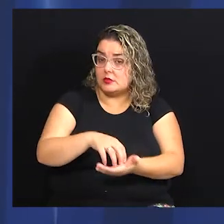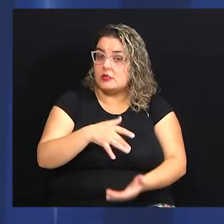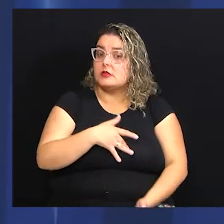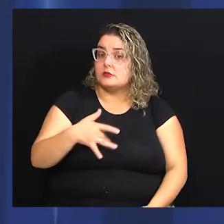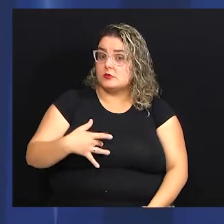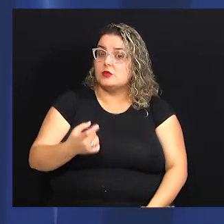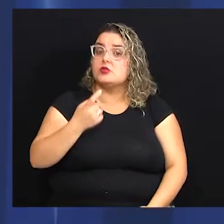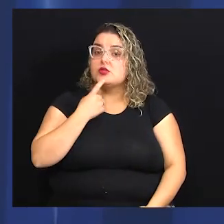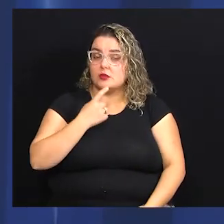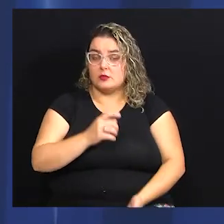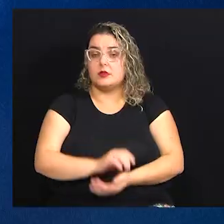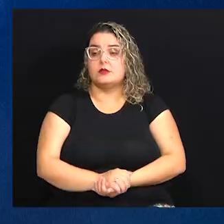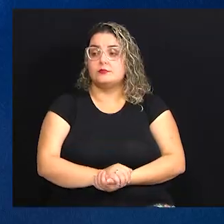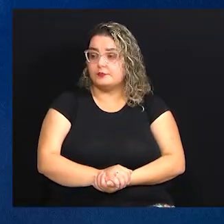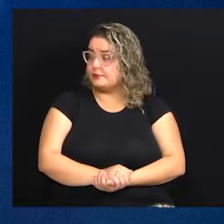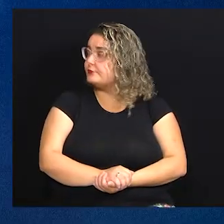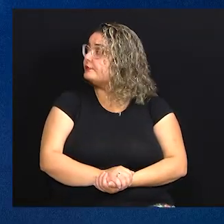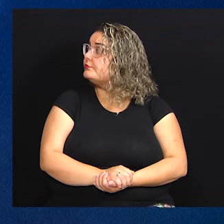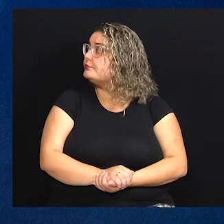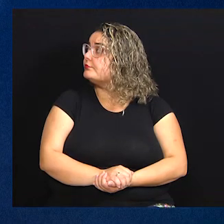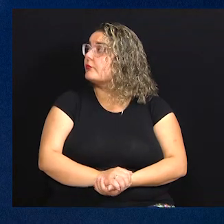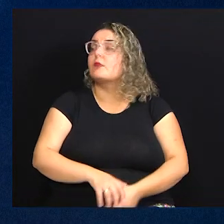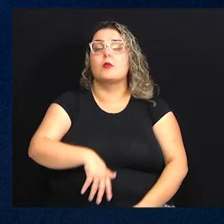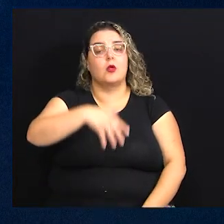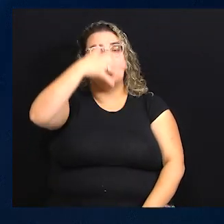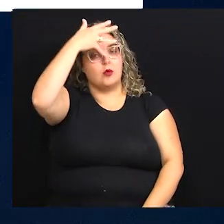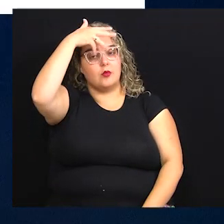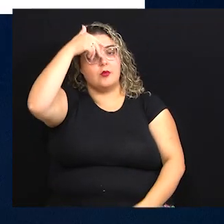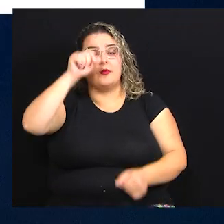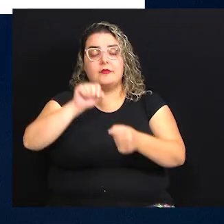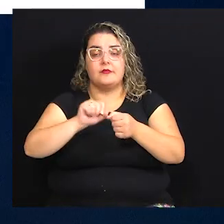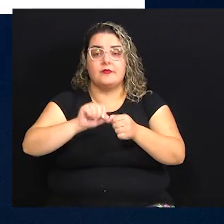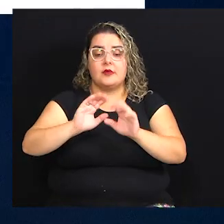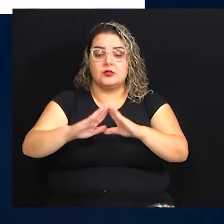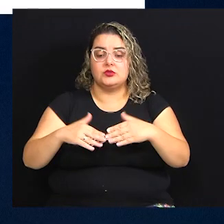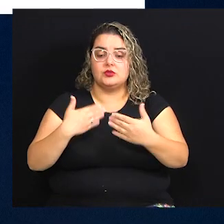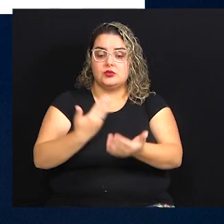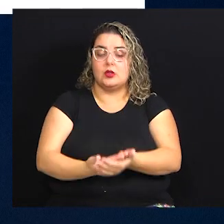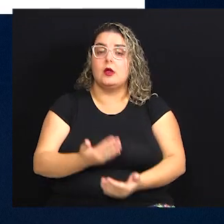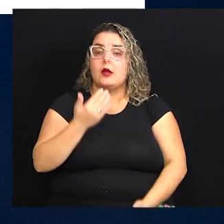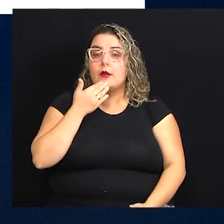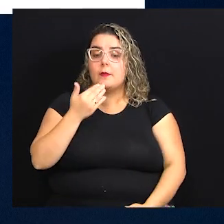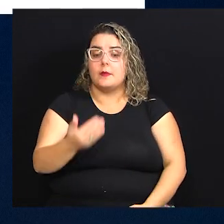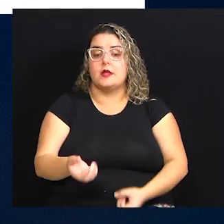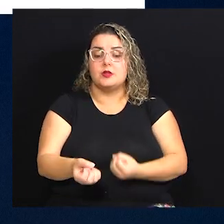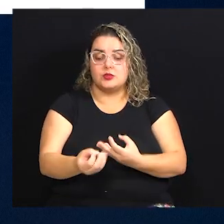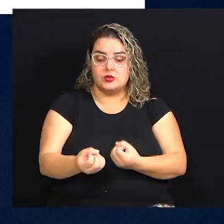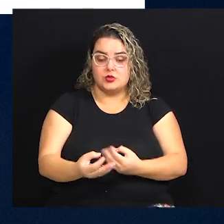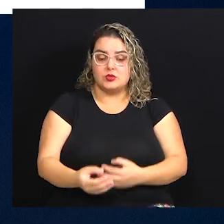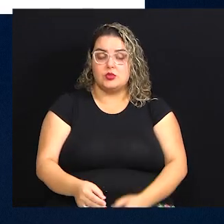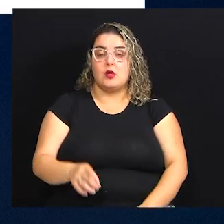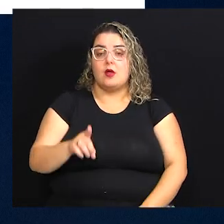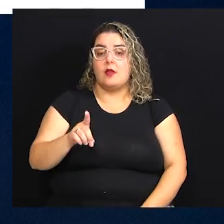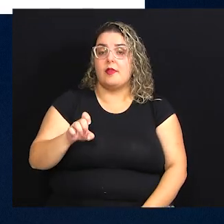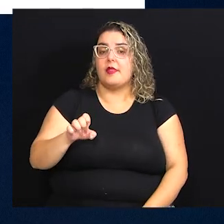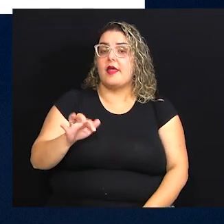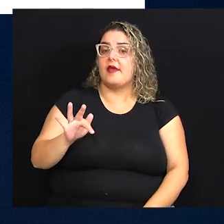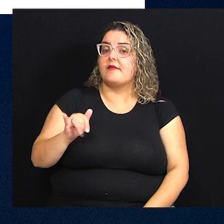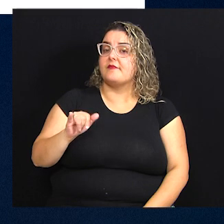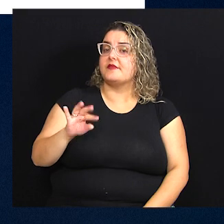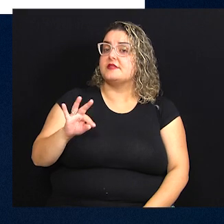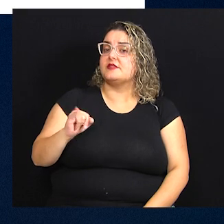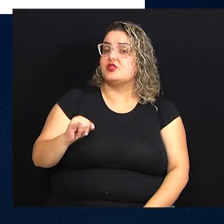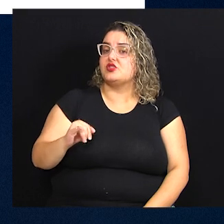de saúde de Campinas. O vereador Rodrigo da Farmadic fez um requerimento e pede informações sobre o déficit de